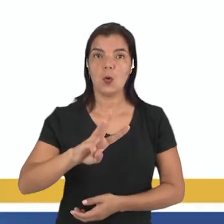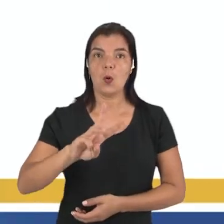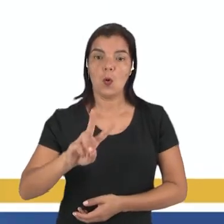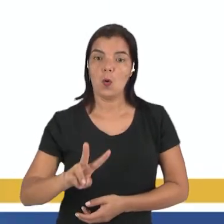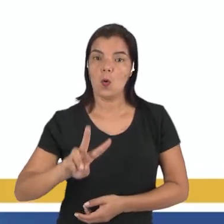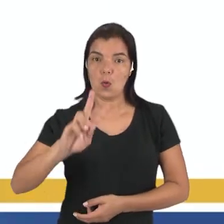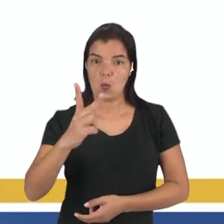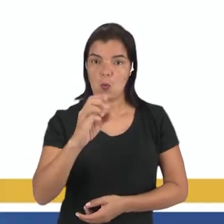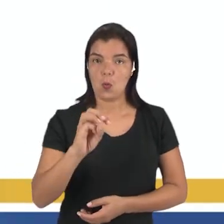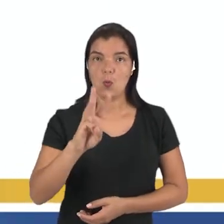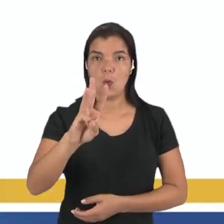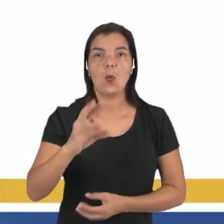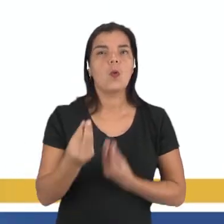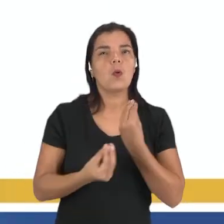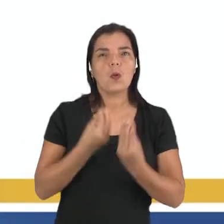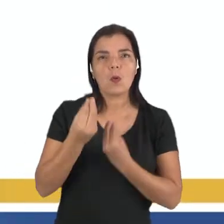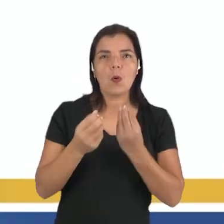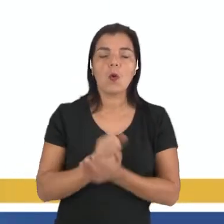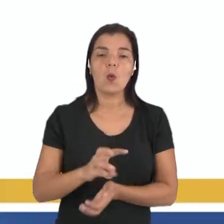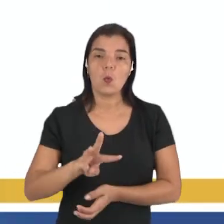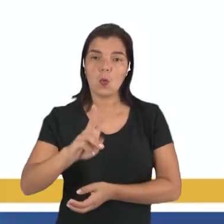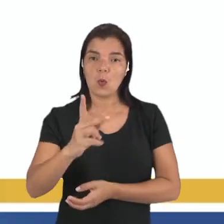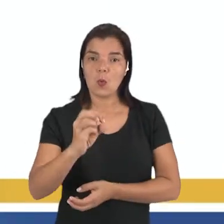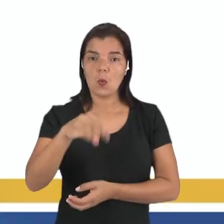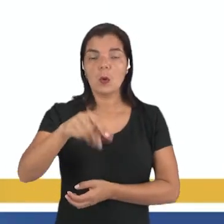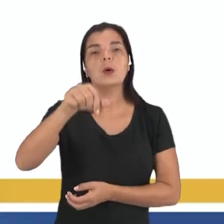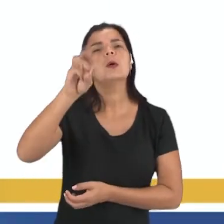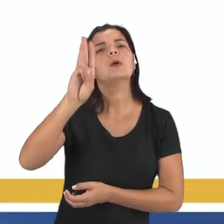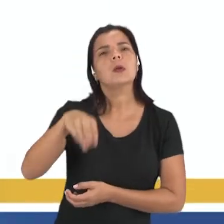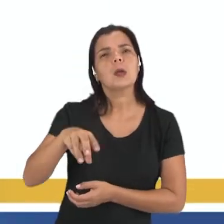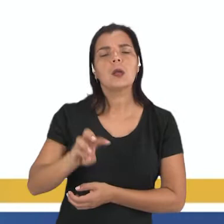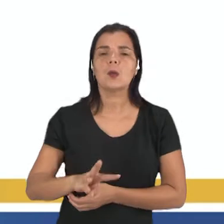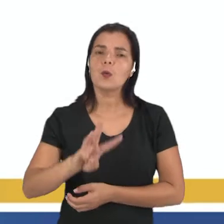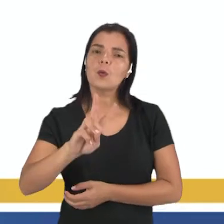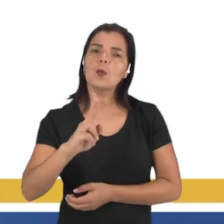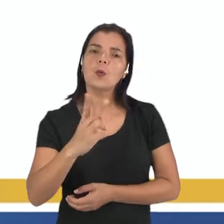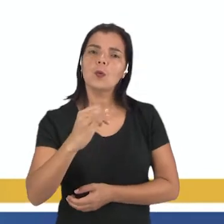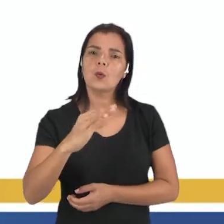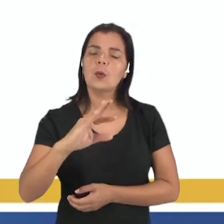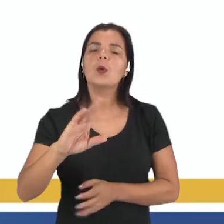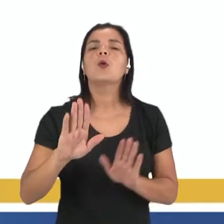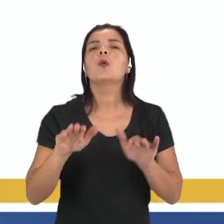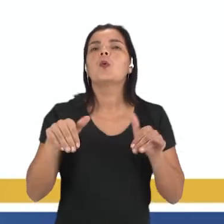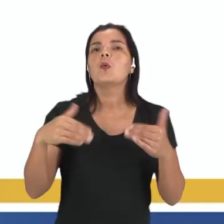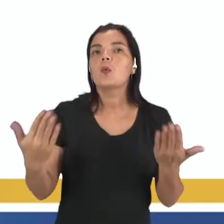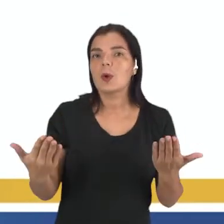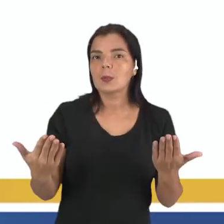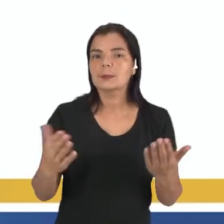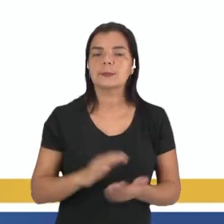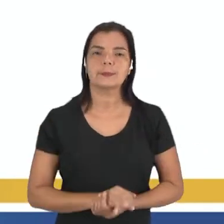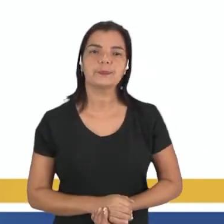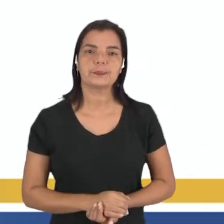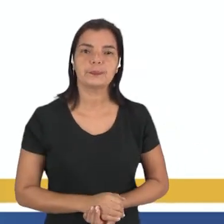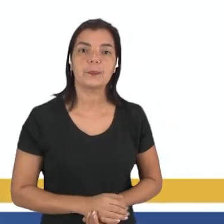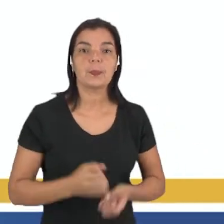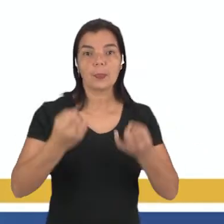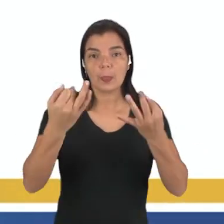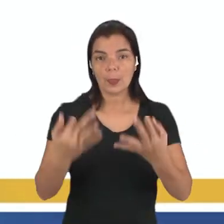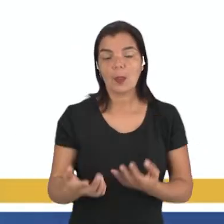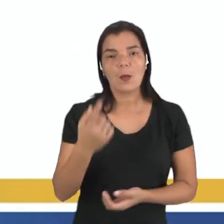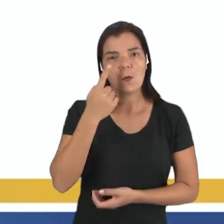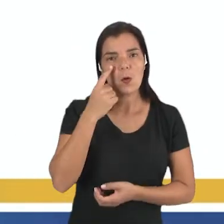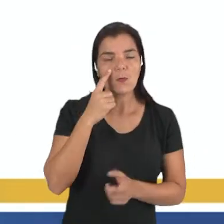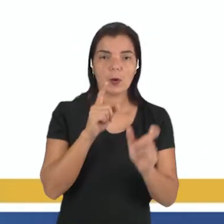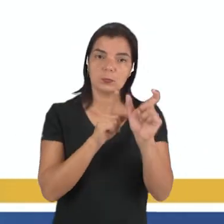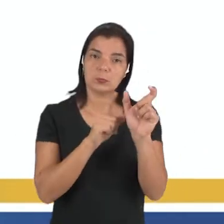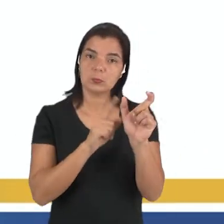como. Whom, quem. E which, qual, quais ou o que. Então, como eu falei para vocês, vocês